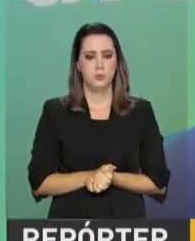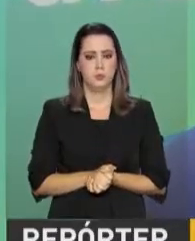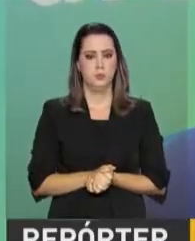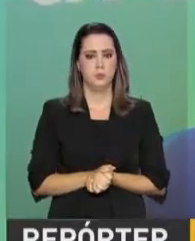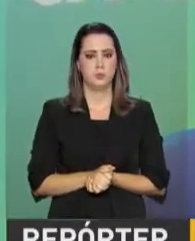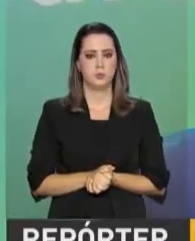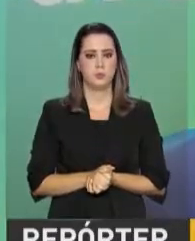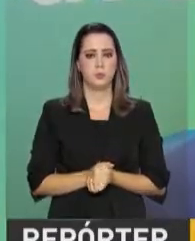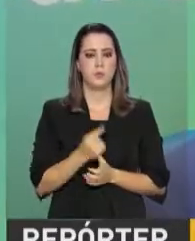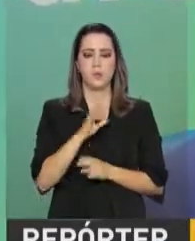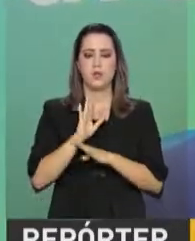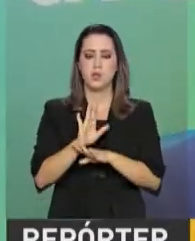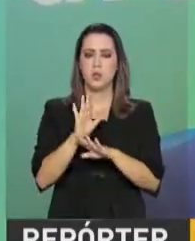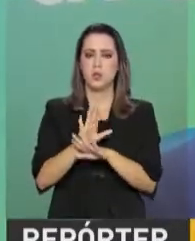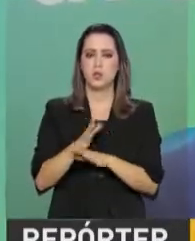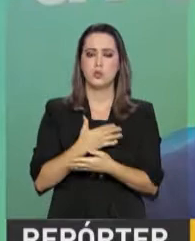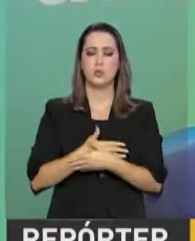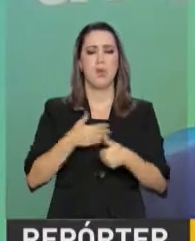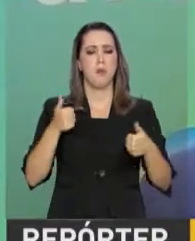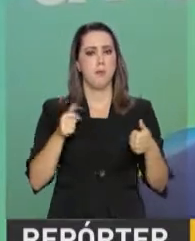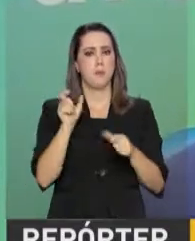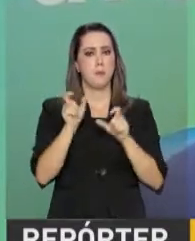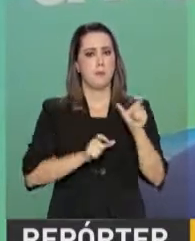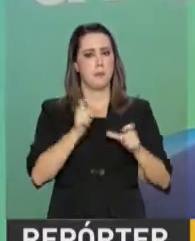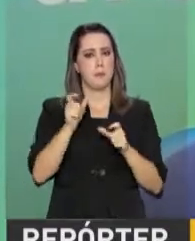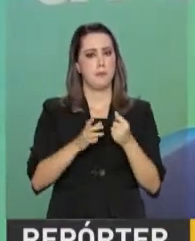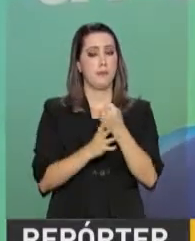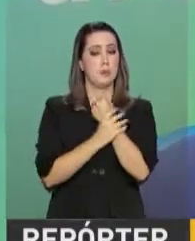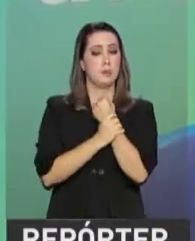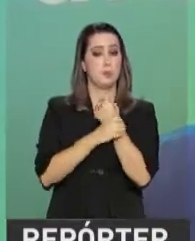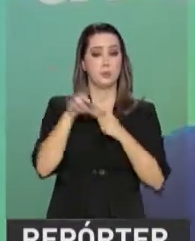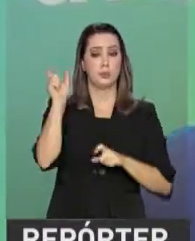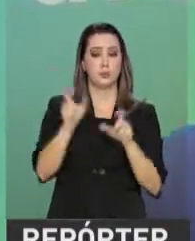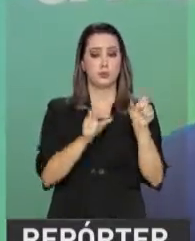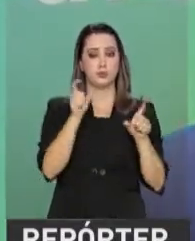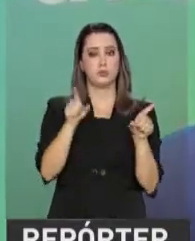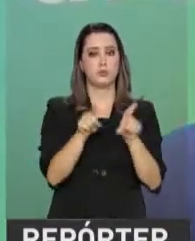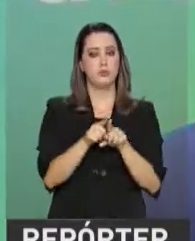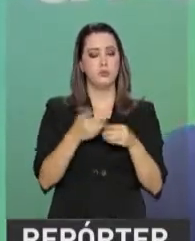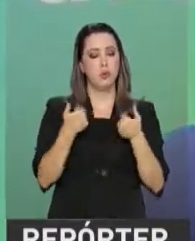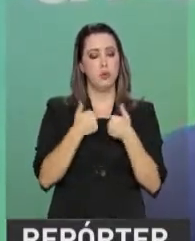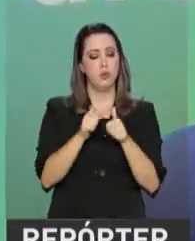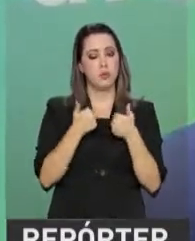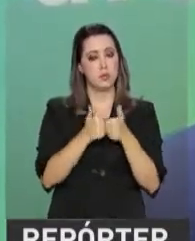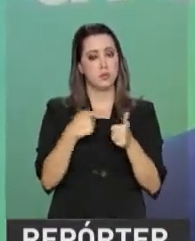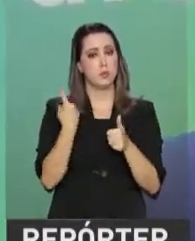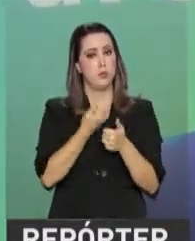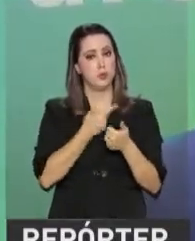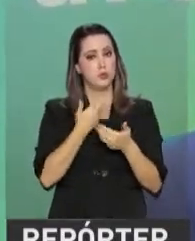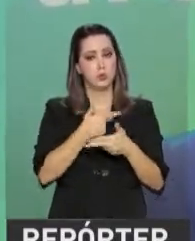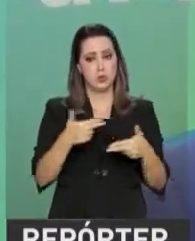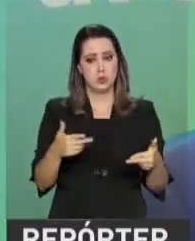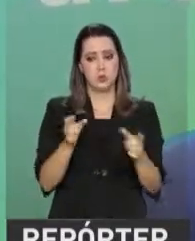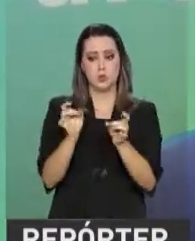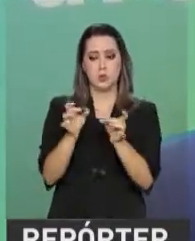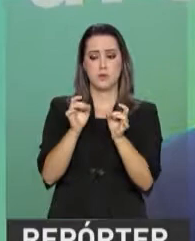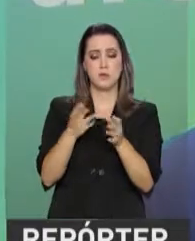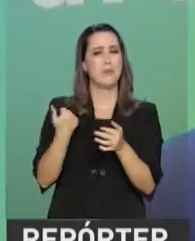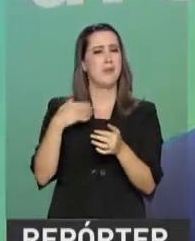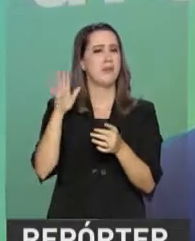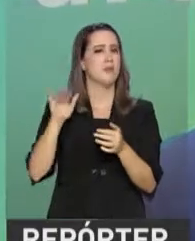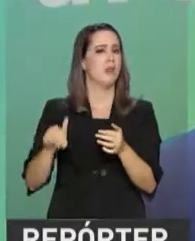bastante, né, o conforto, a segurança dos passageiros, o escoamento da nossa produção, vai baratear o custo do